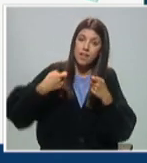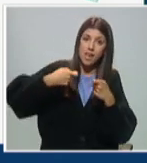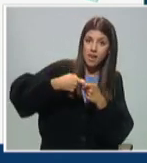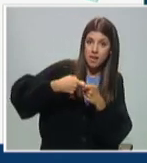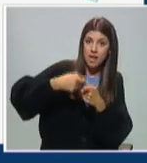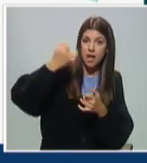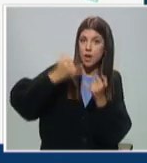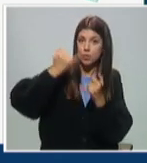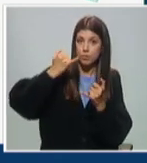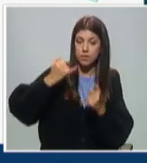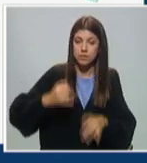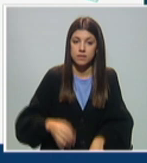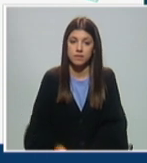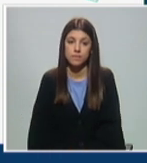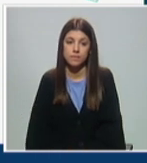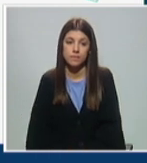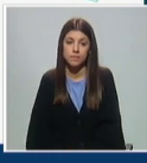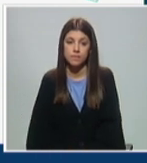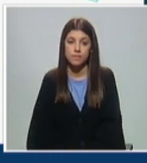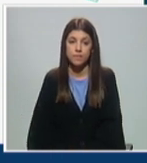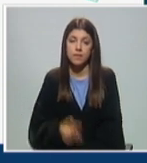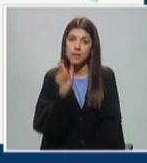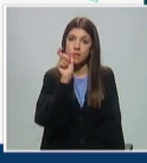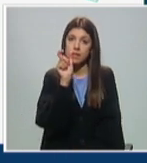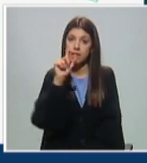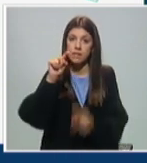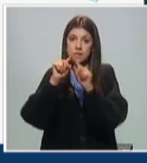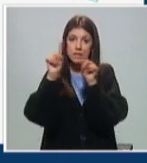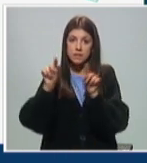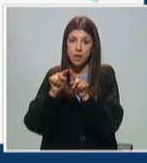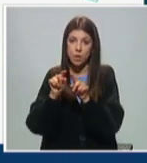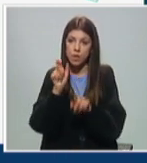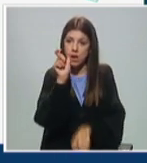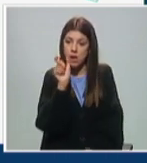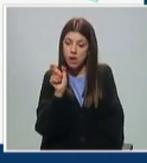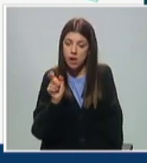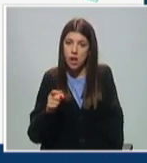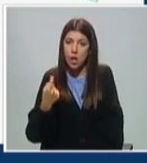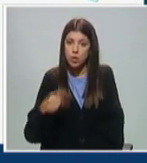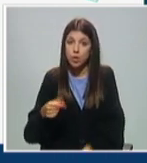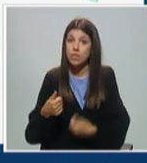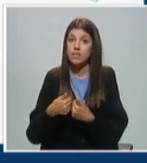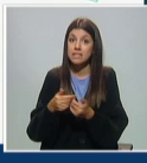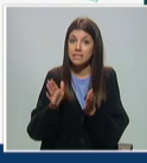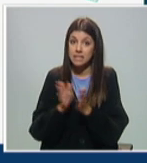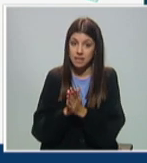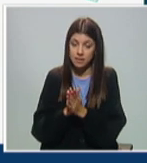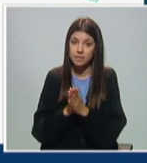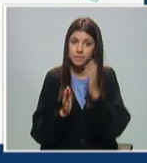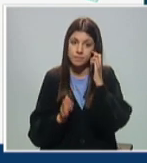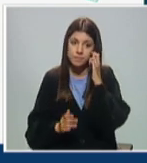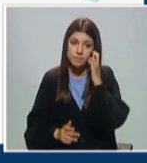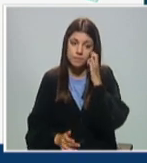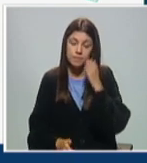automática. Todas as nossas células têm um endereço que nós temos que saber identificar. O que é